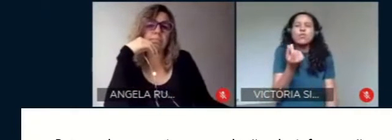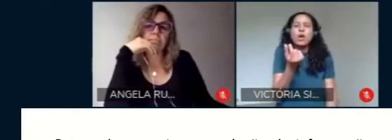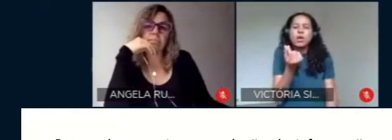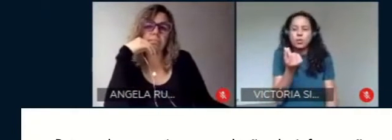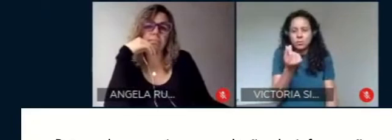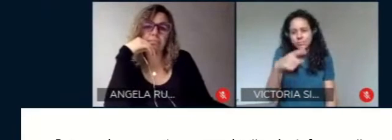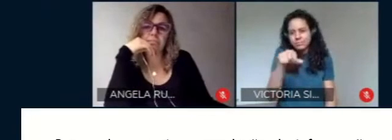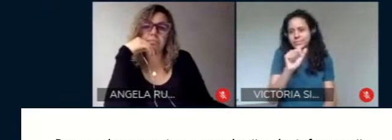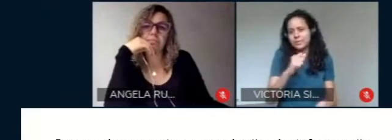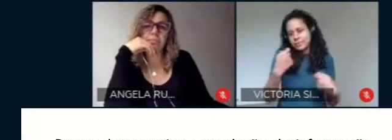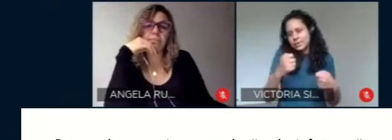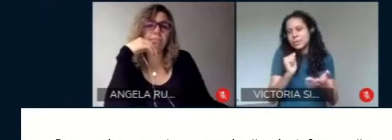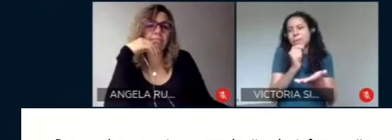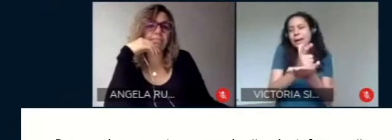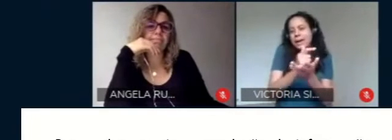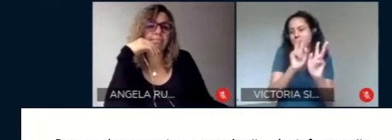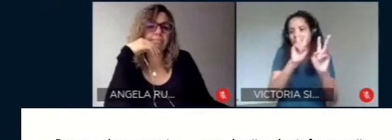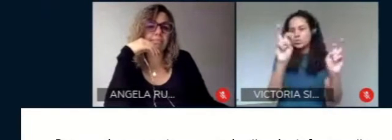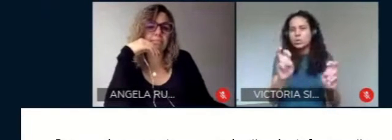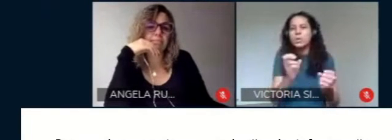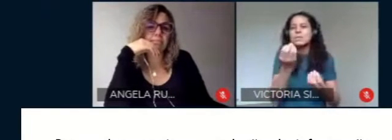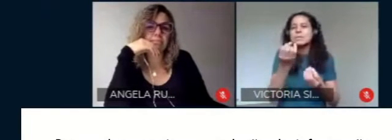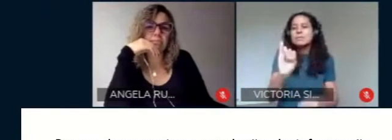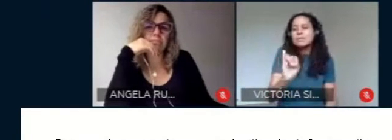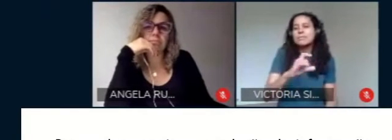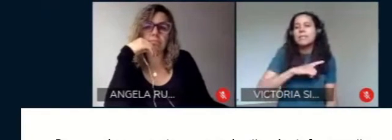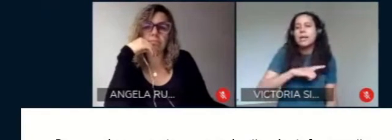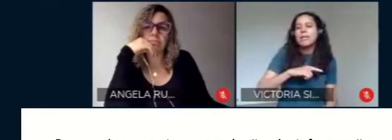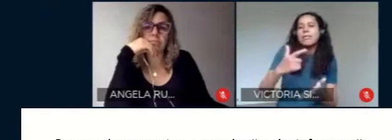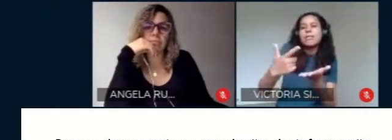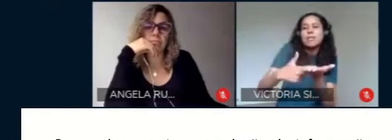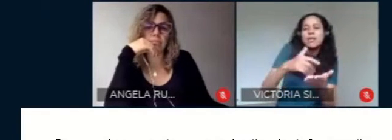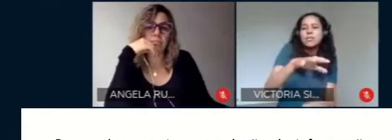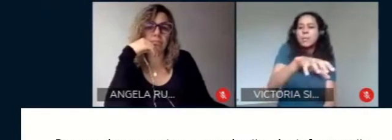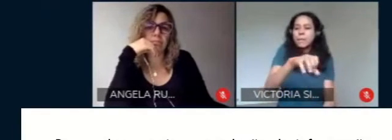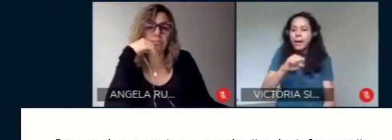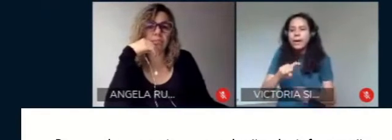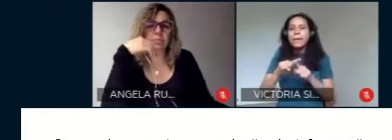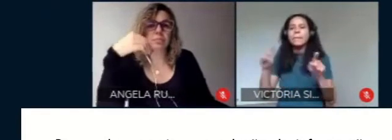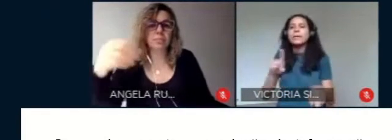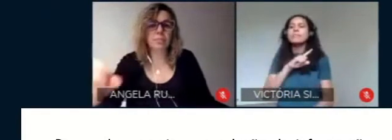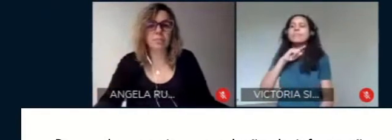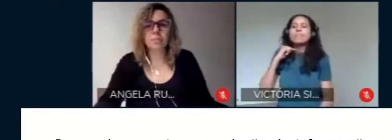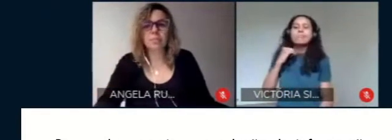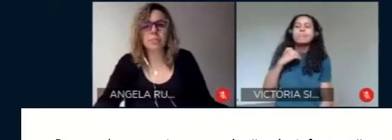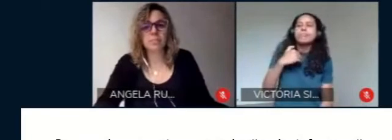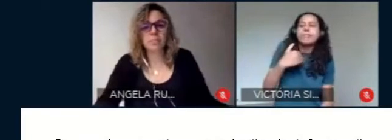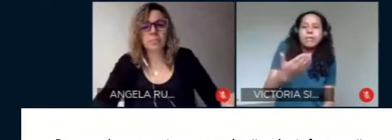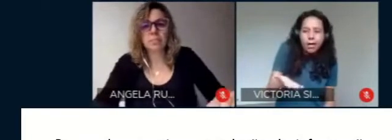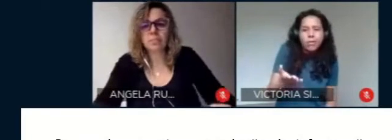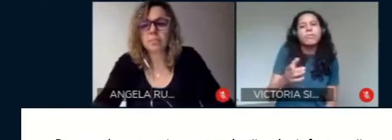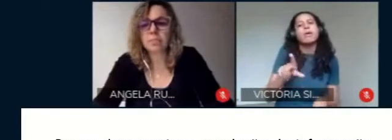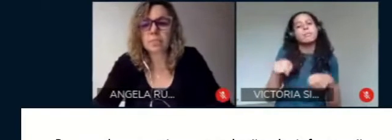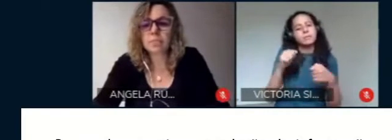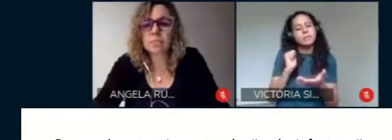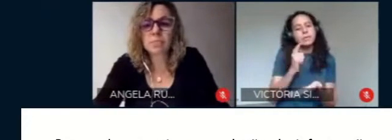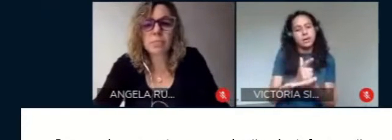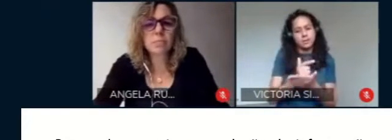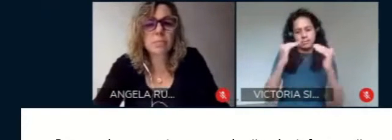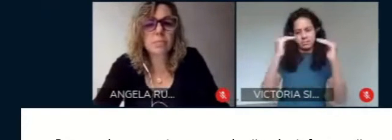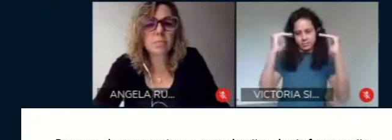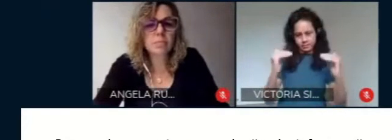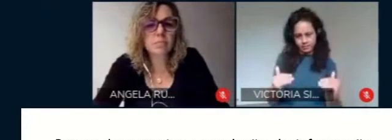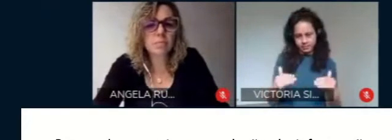O Super 8, então, é um projeto de extensão que são os passos da pesquisa e produção da informação,